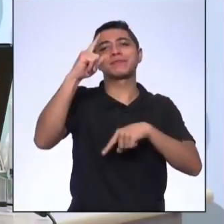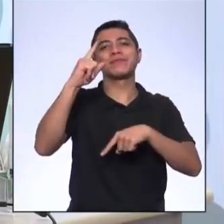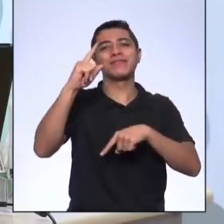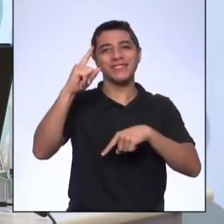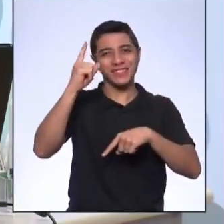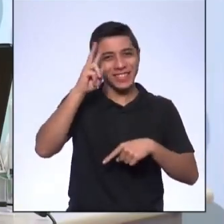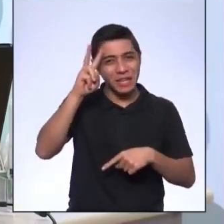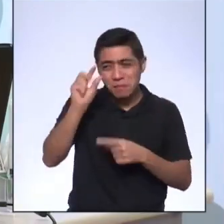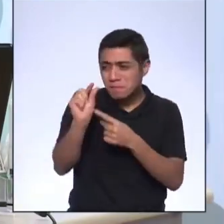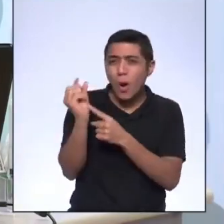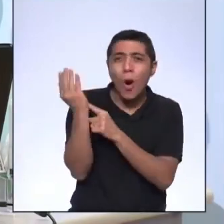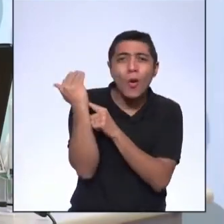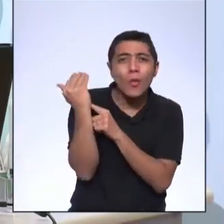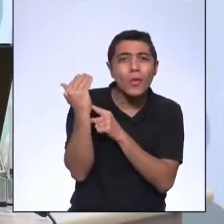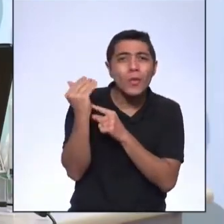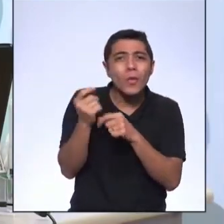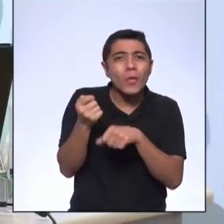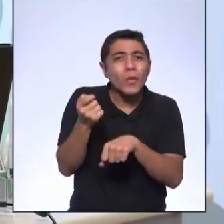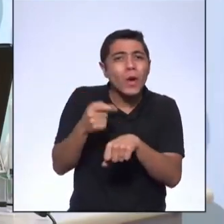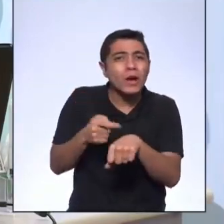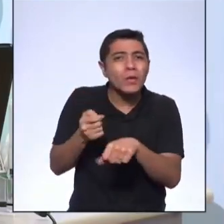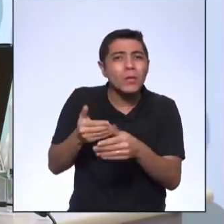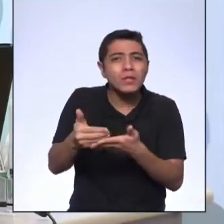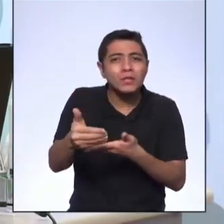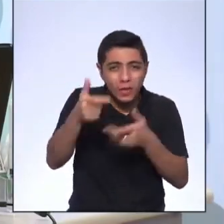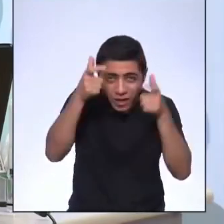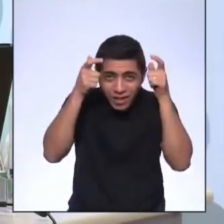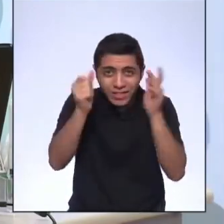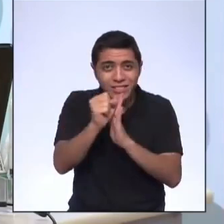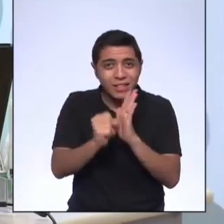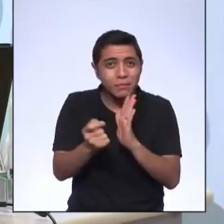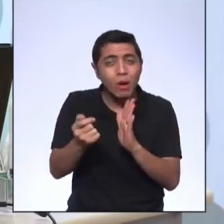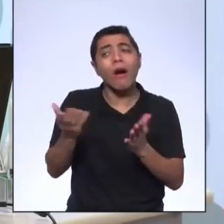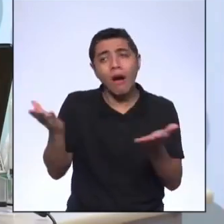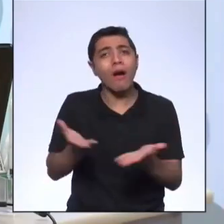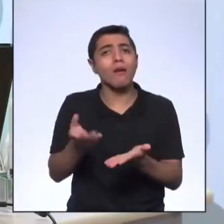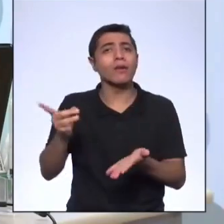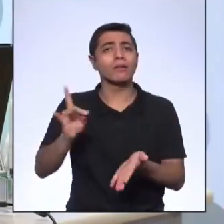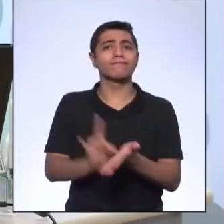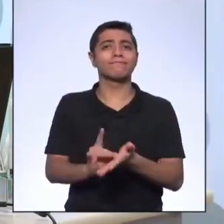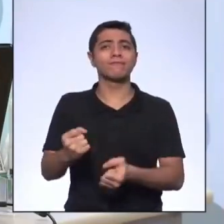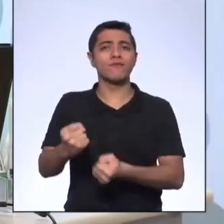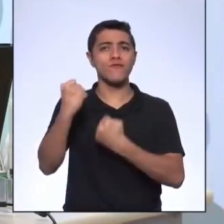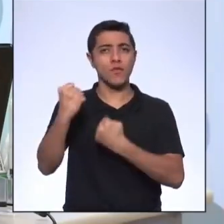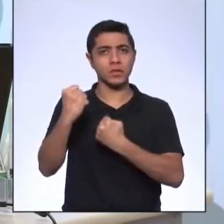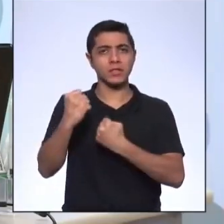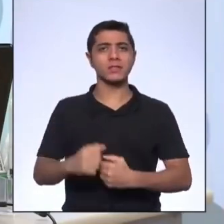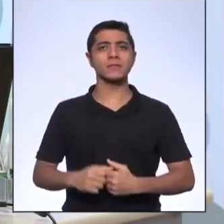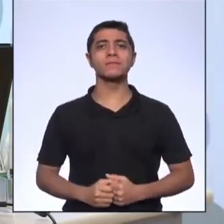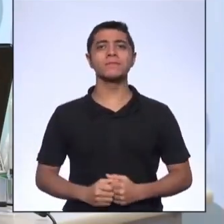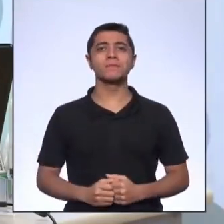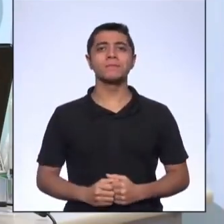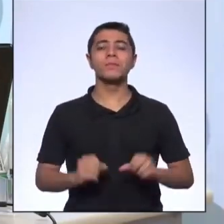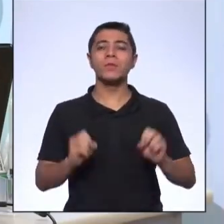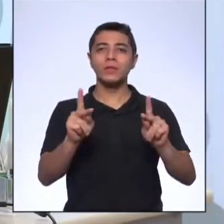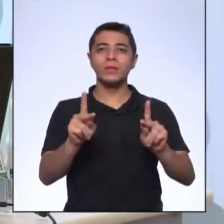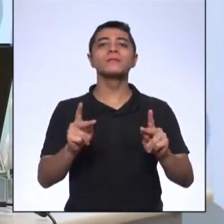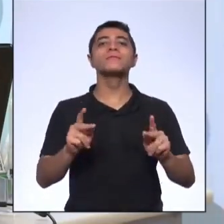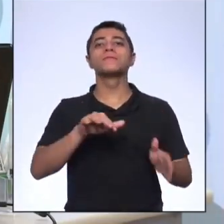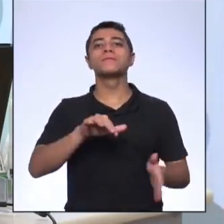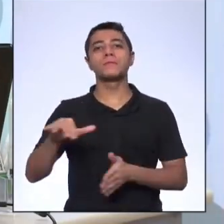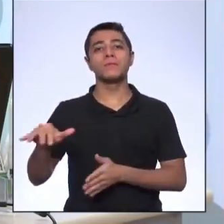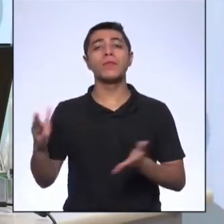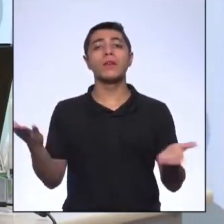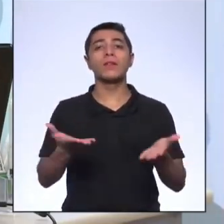aí de poucos séculos, tá? Então, vamos finalizar com uma atividade também para a gente, né, rememorar o